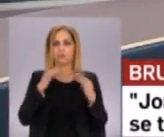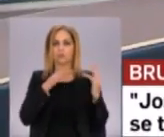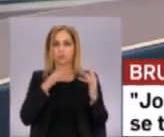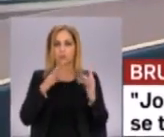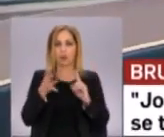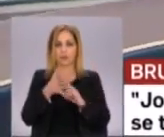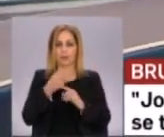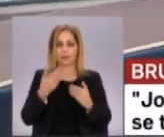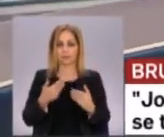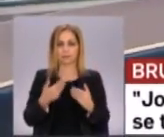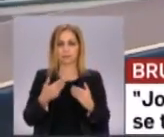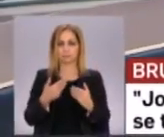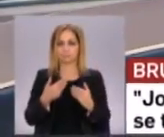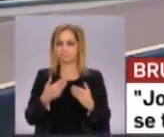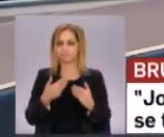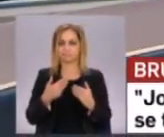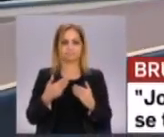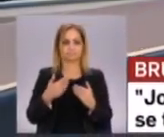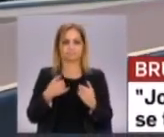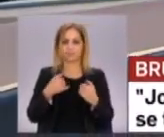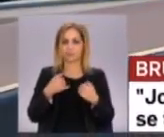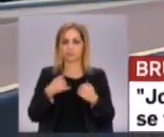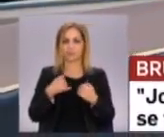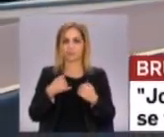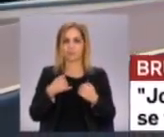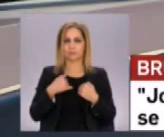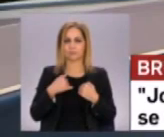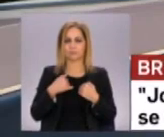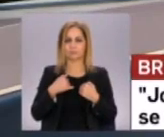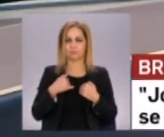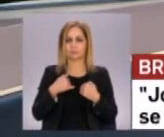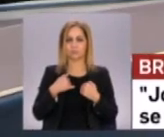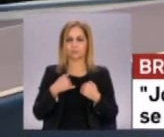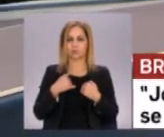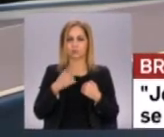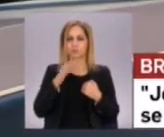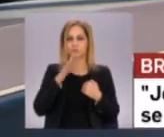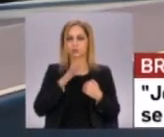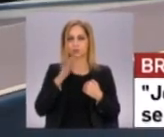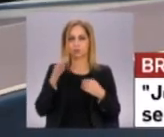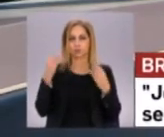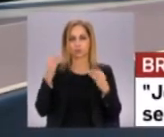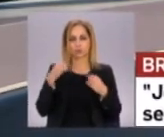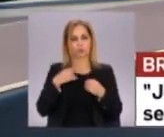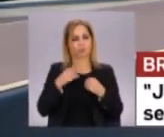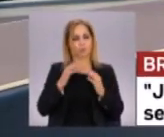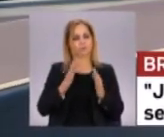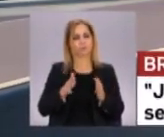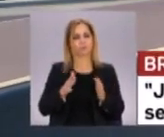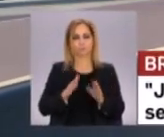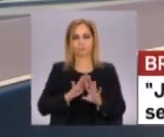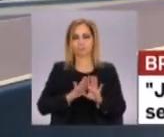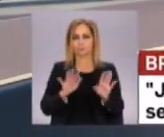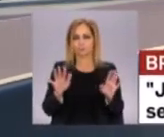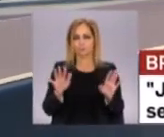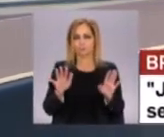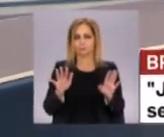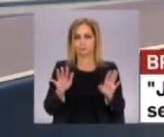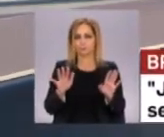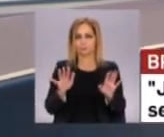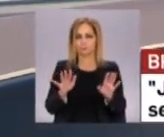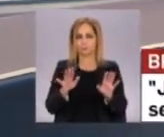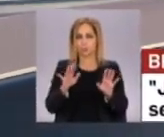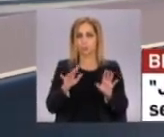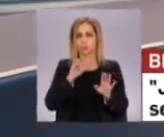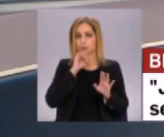assim era alguém que eu não precisava de ter os jogos com o treinador e os treinadores com um investimento mais